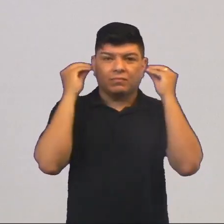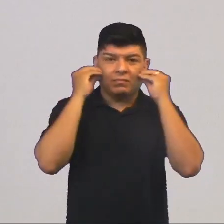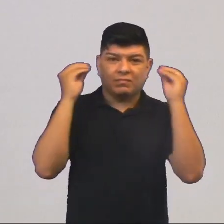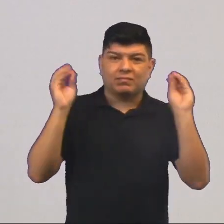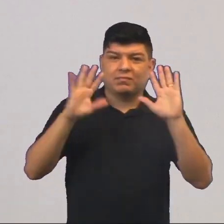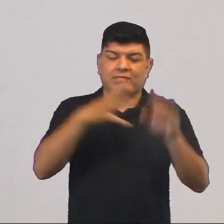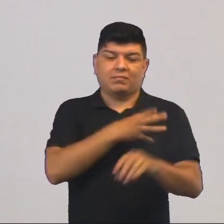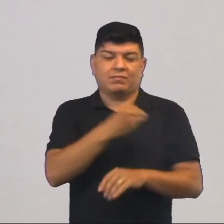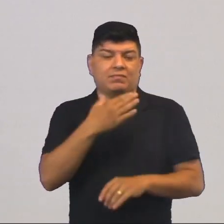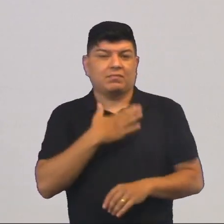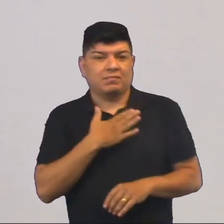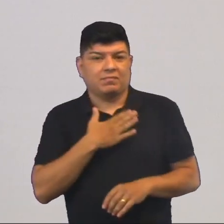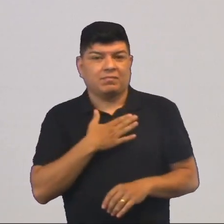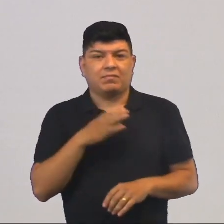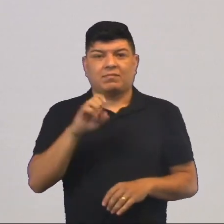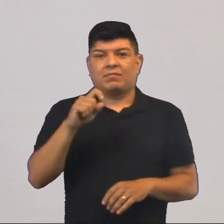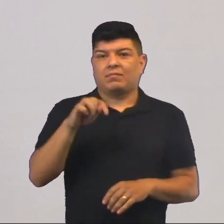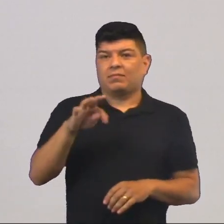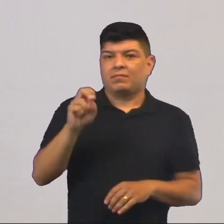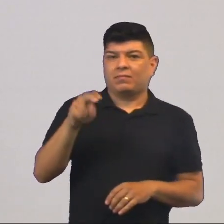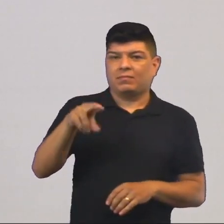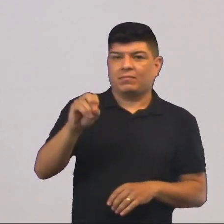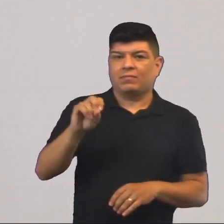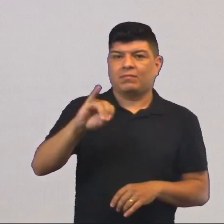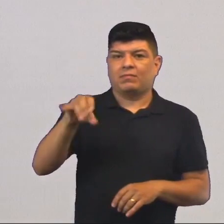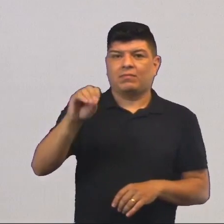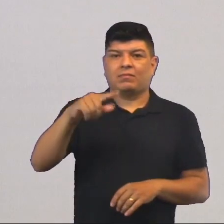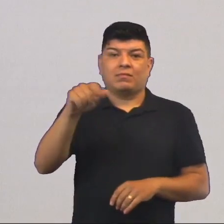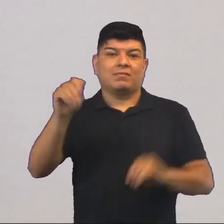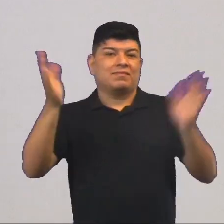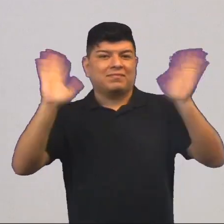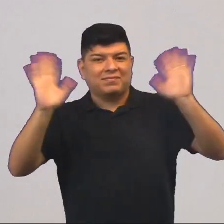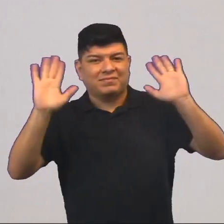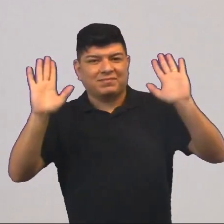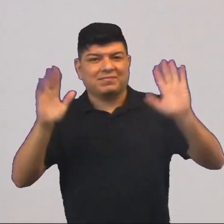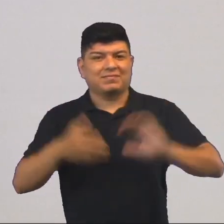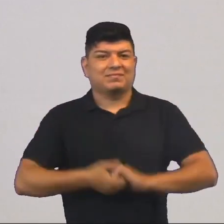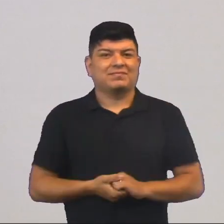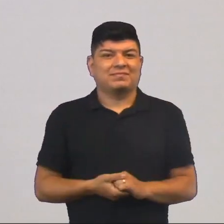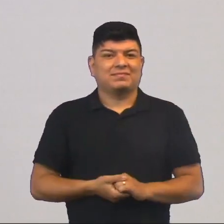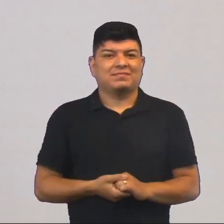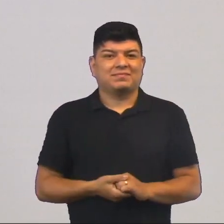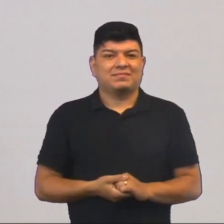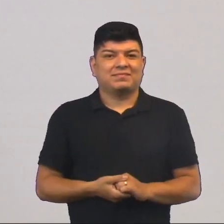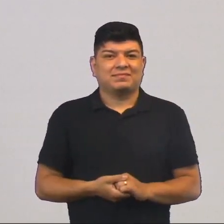beijo para os meus filhos, Elcio Jonathan e João Neto. Tchau, tchau, gente.